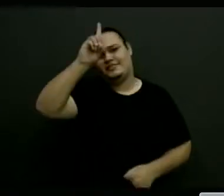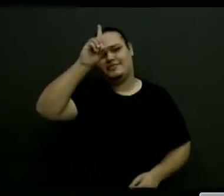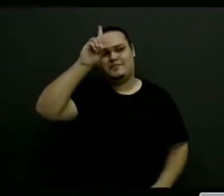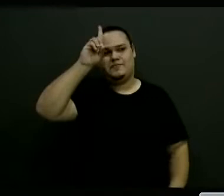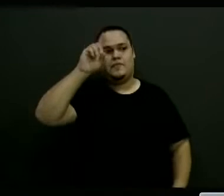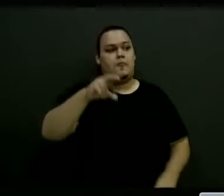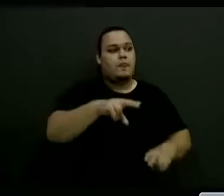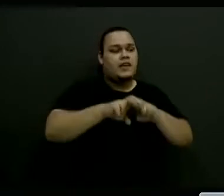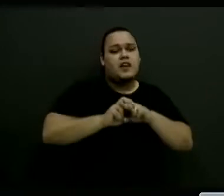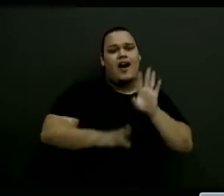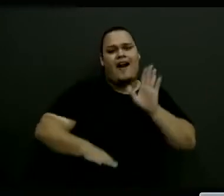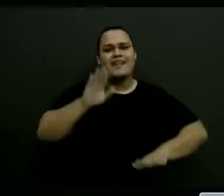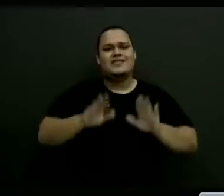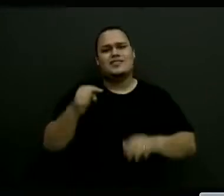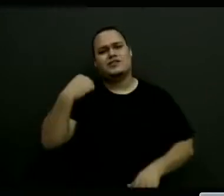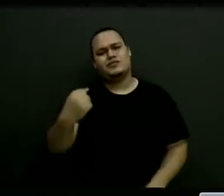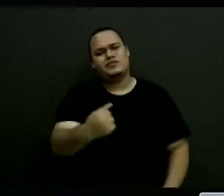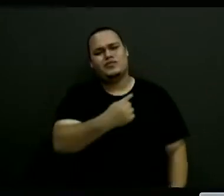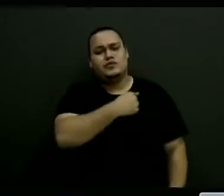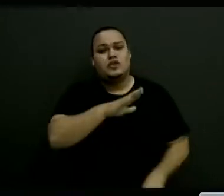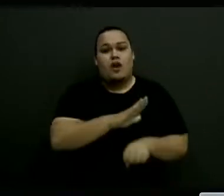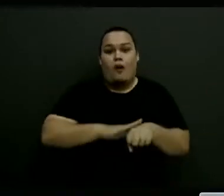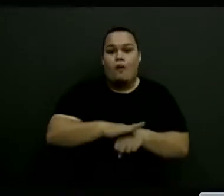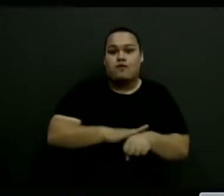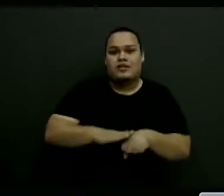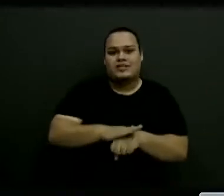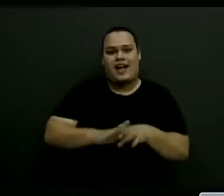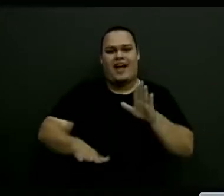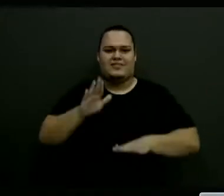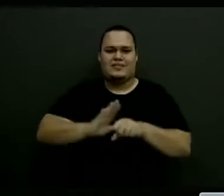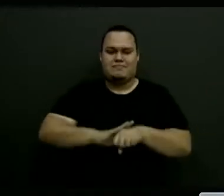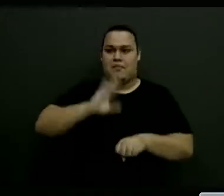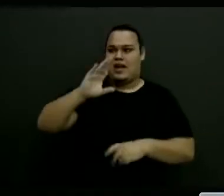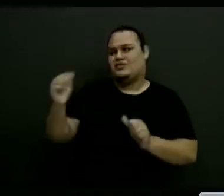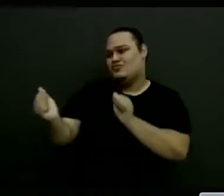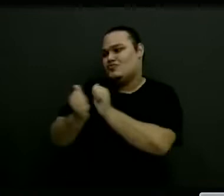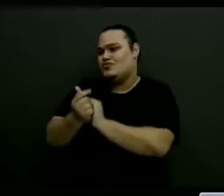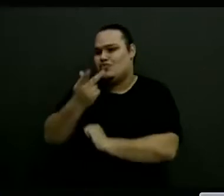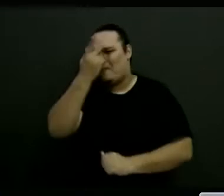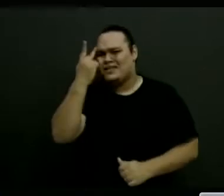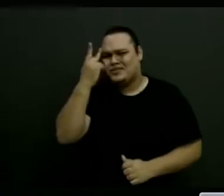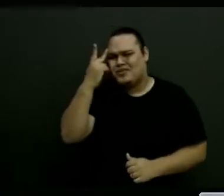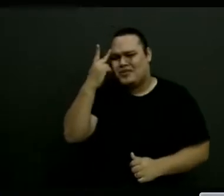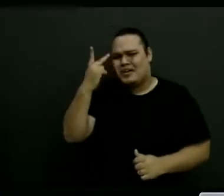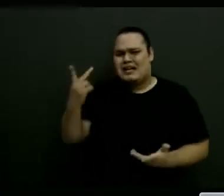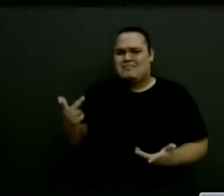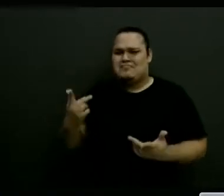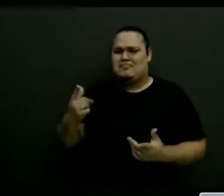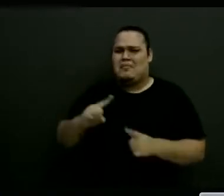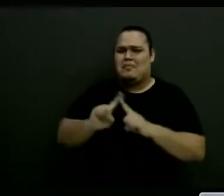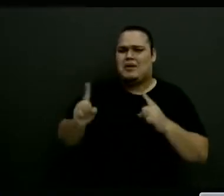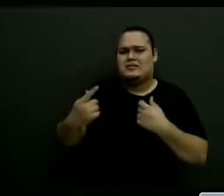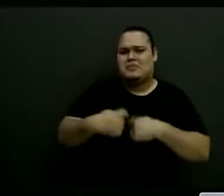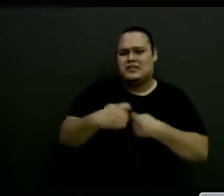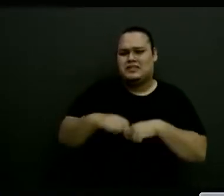Deus. Quando entregamos a nossa vida profundamente à oração, à busca